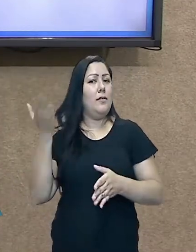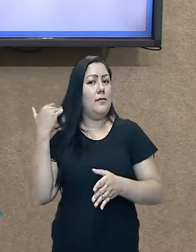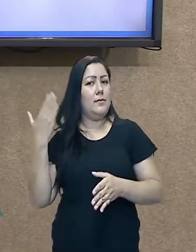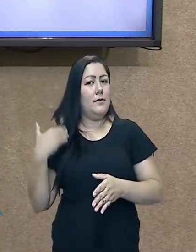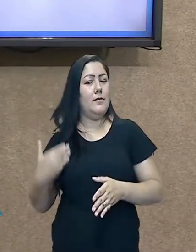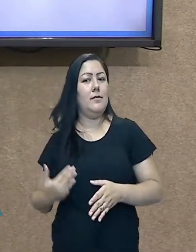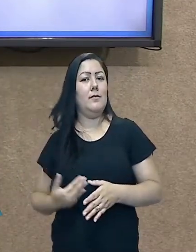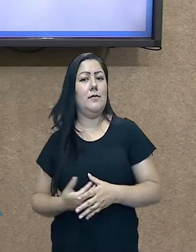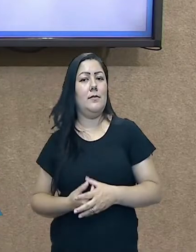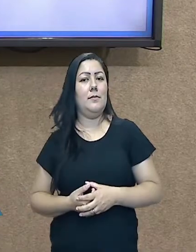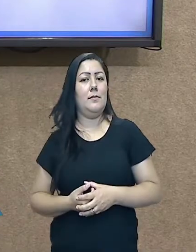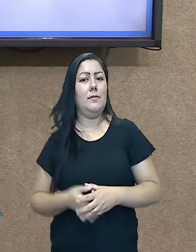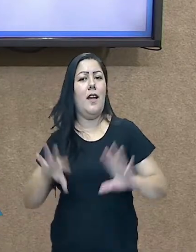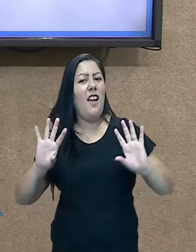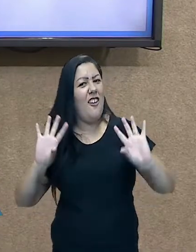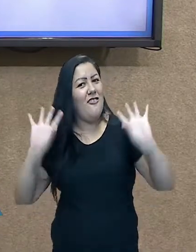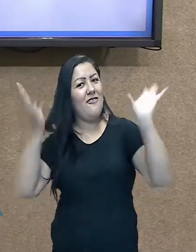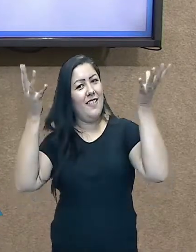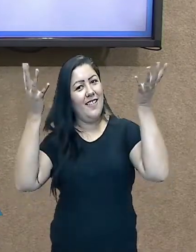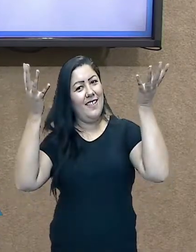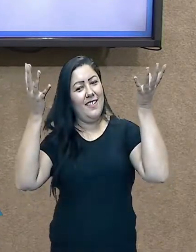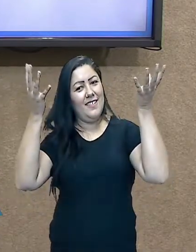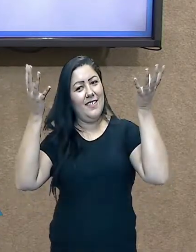que acontecem no nosso país.